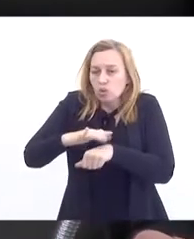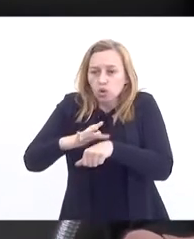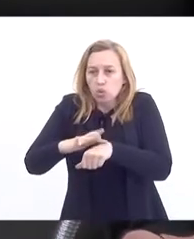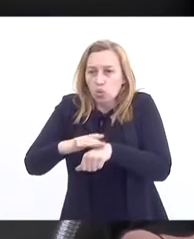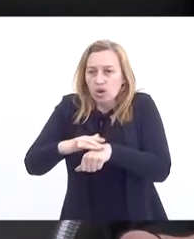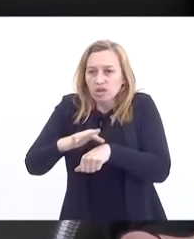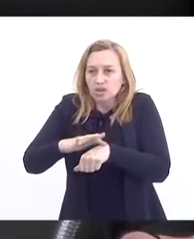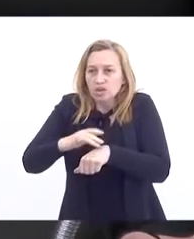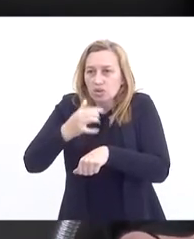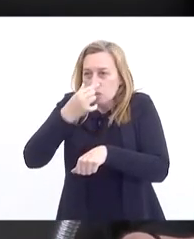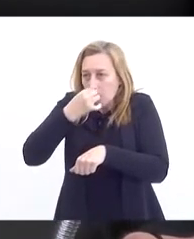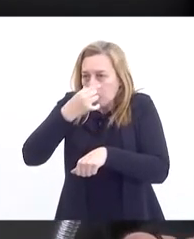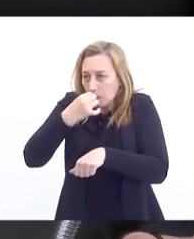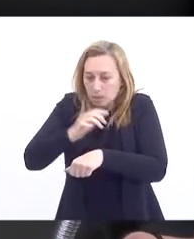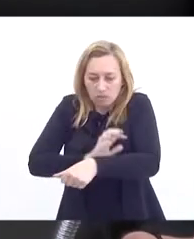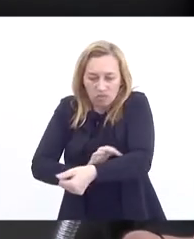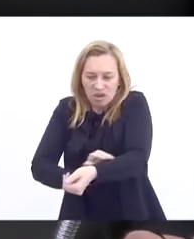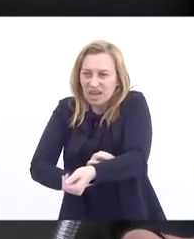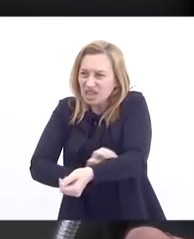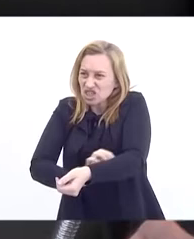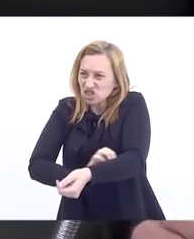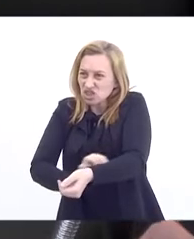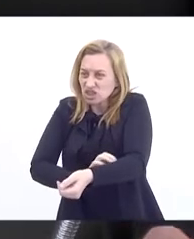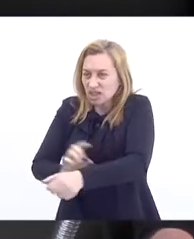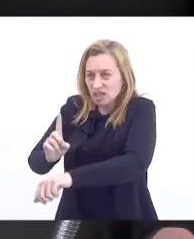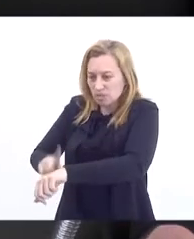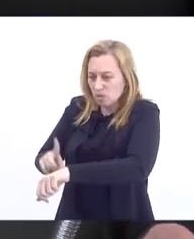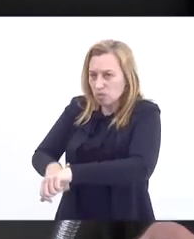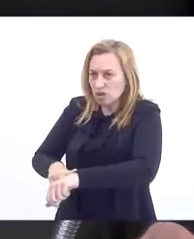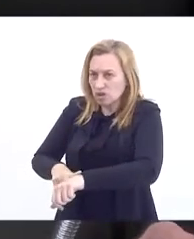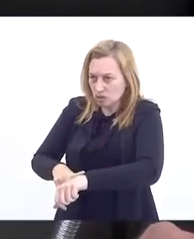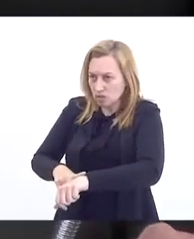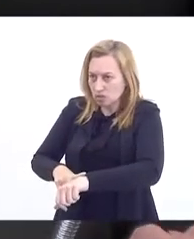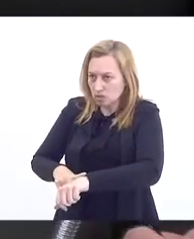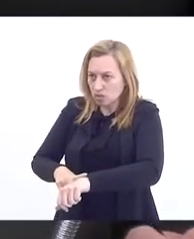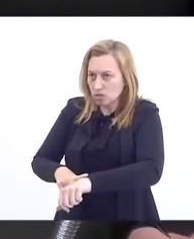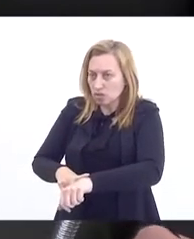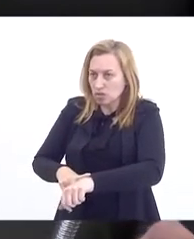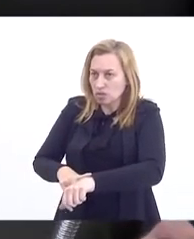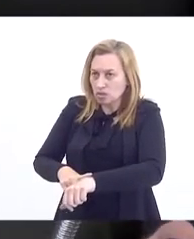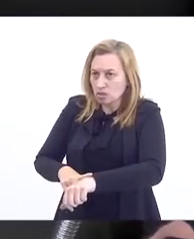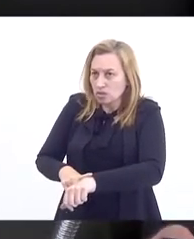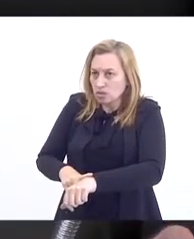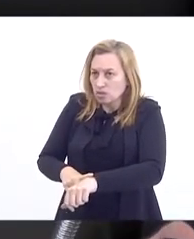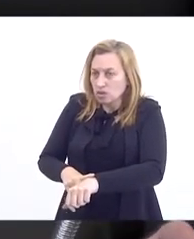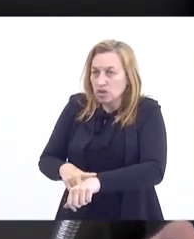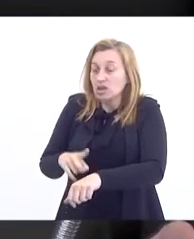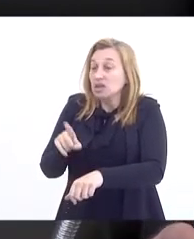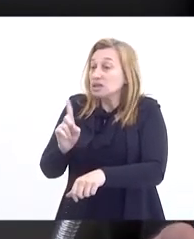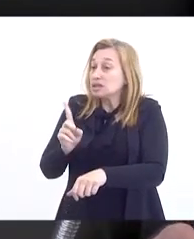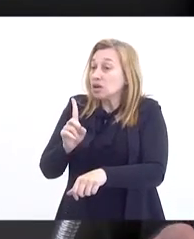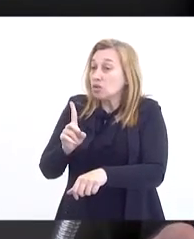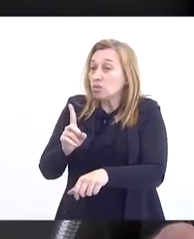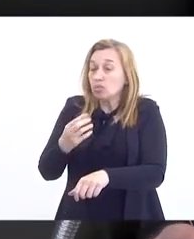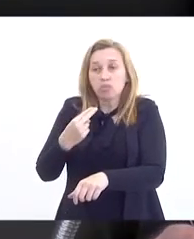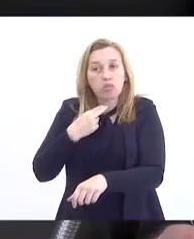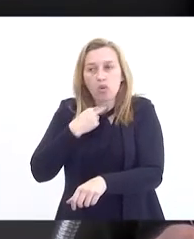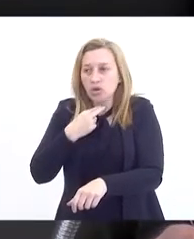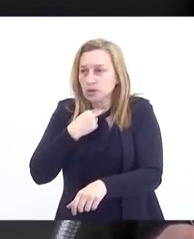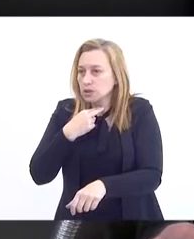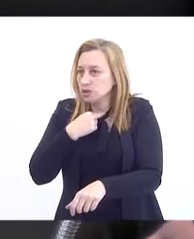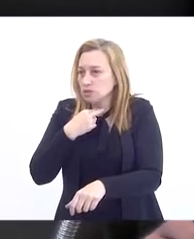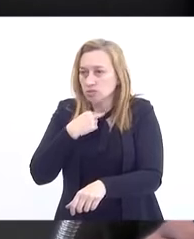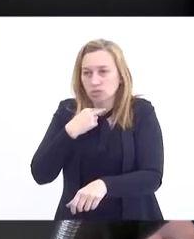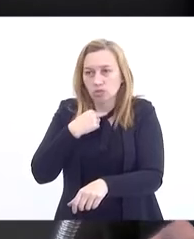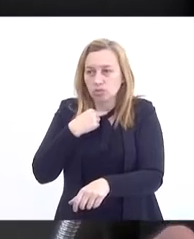naquele momento, ele tem a vacina mesmo prescrita no calendário, é desaconselhável que ele tome